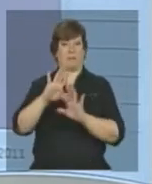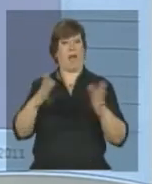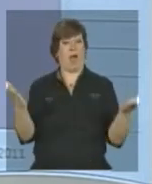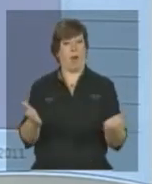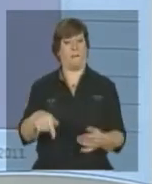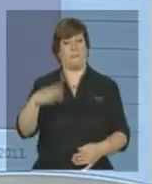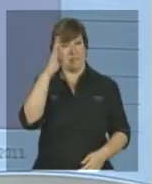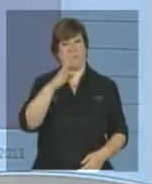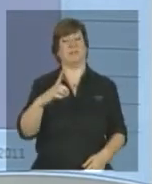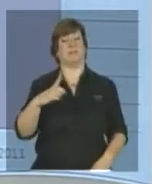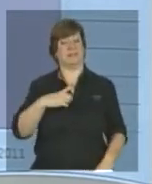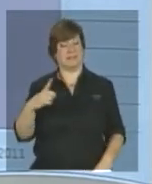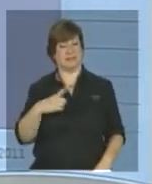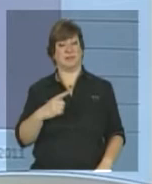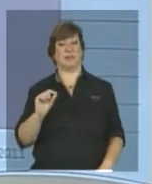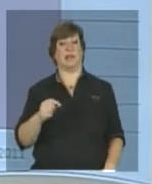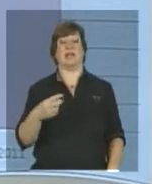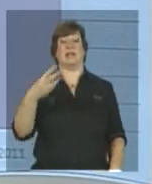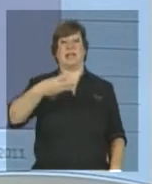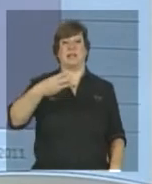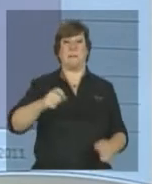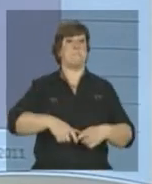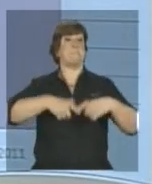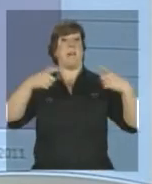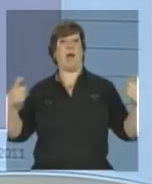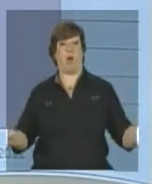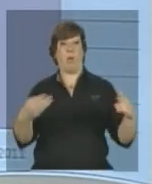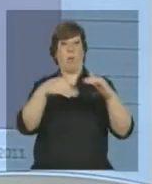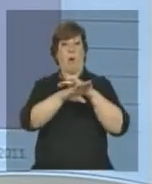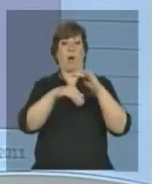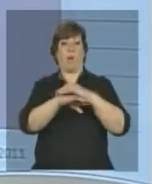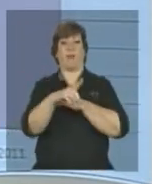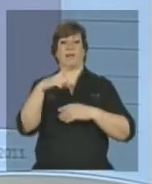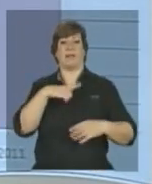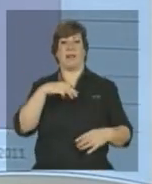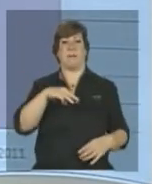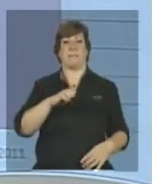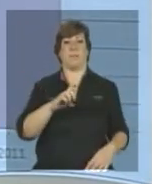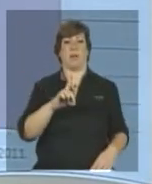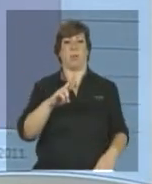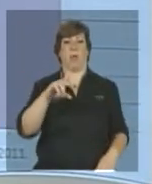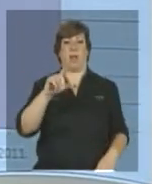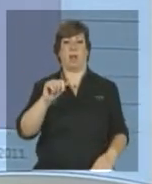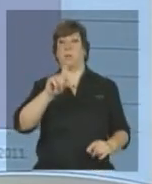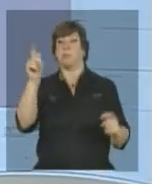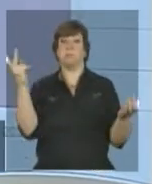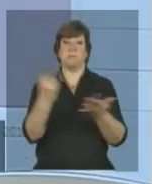o Brasil responde pelo terceiro maior banco do mundo na área de medula óssea.